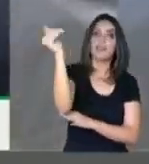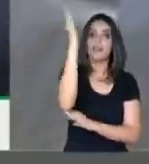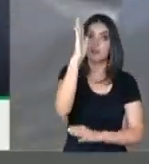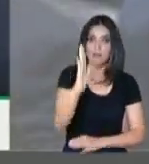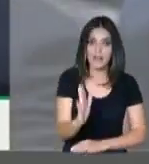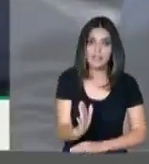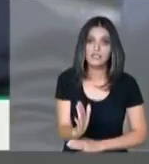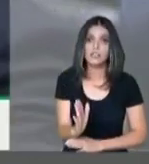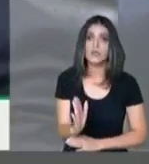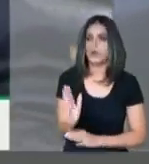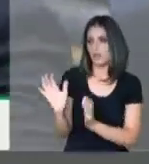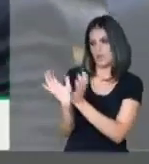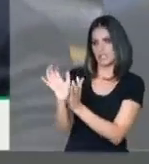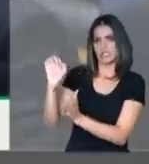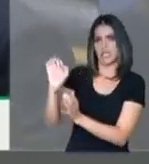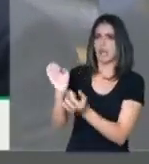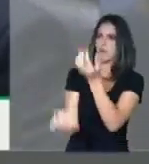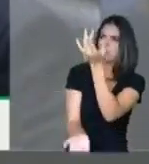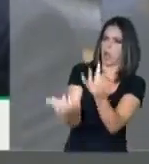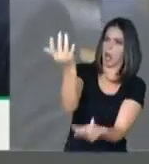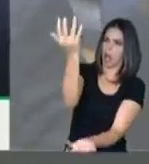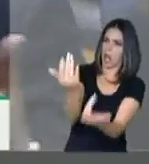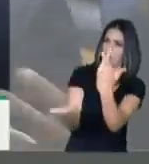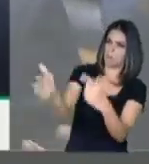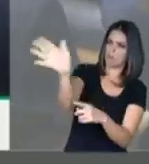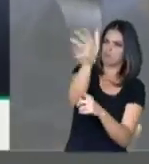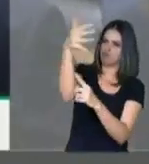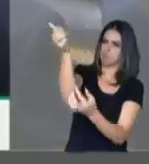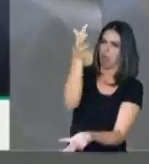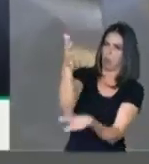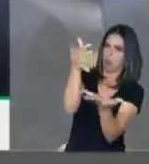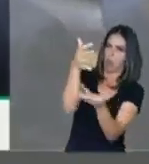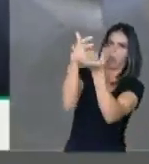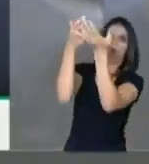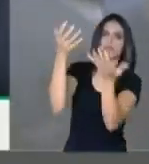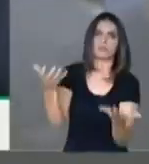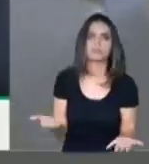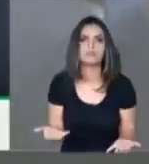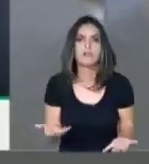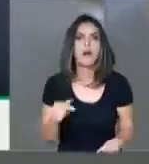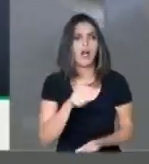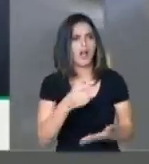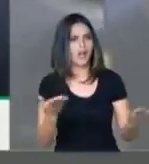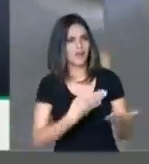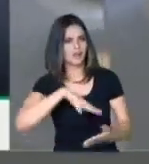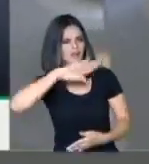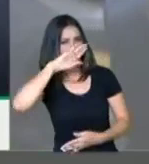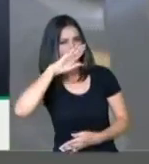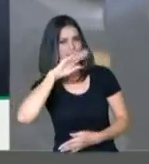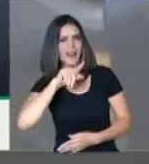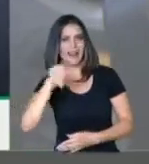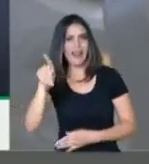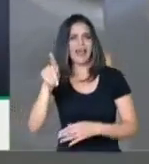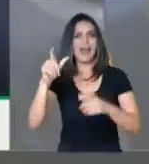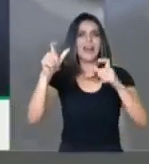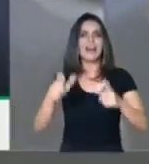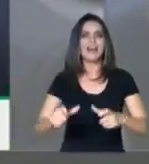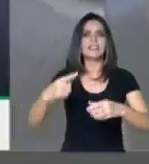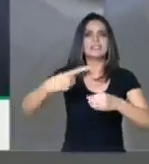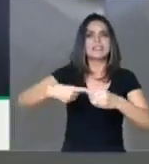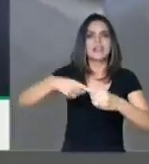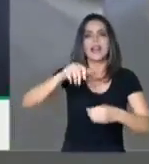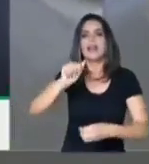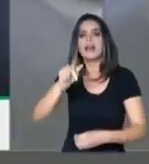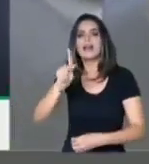brasileira? Agora vem um arcebispo de Aparecida tentar fazer política em cima do